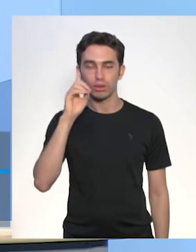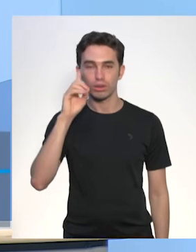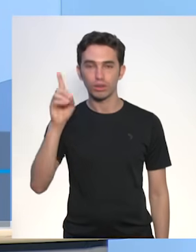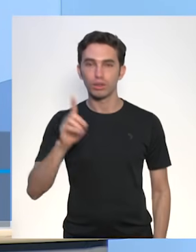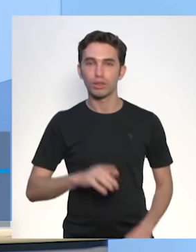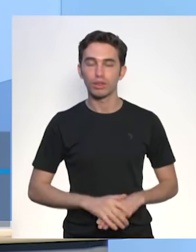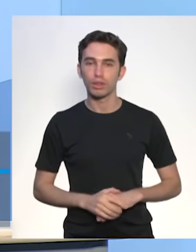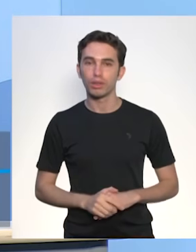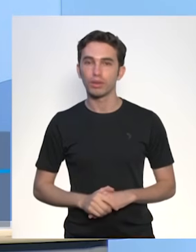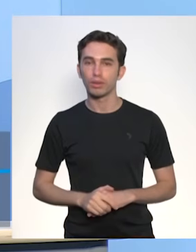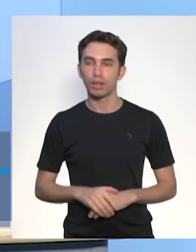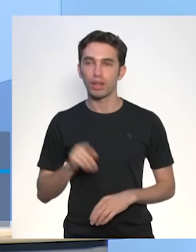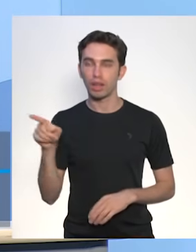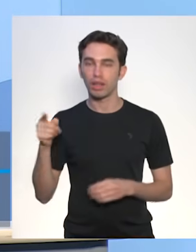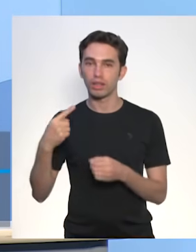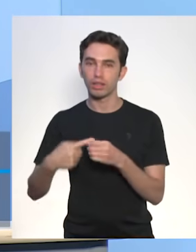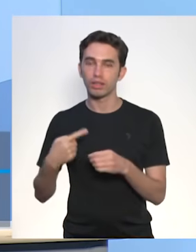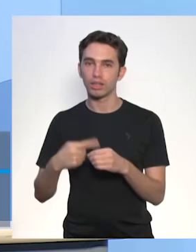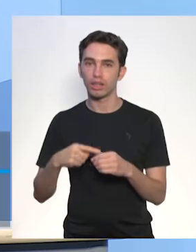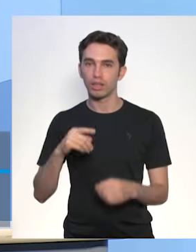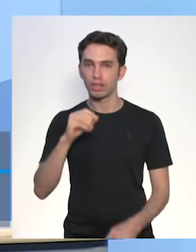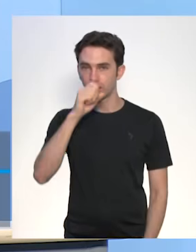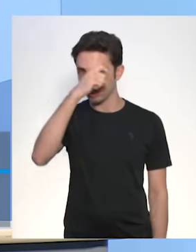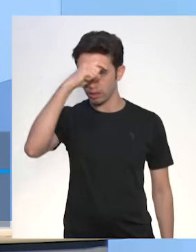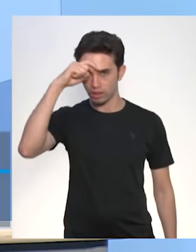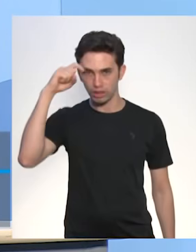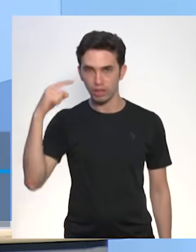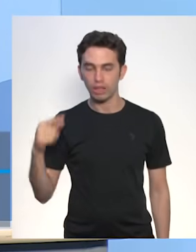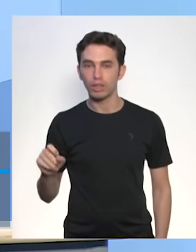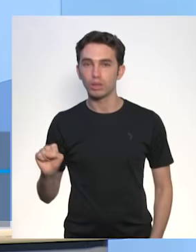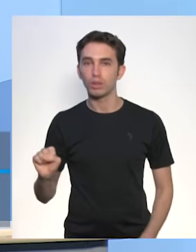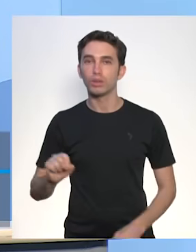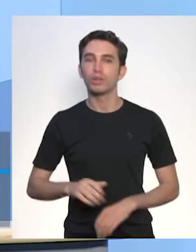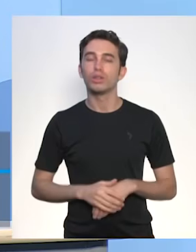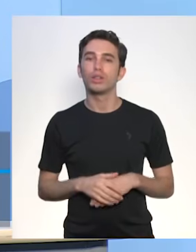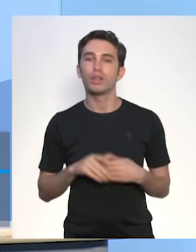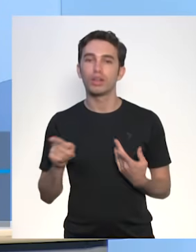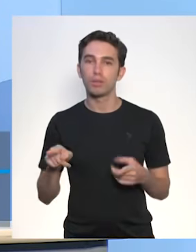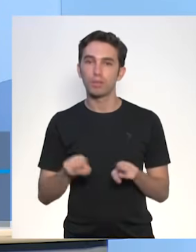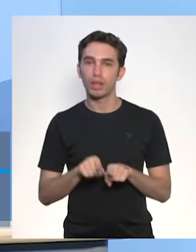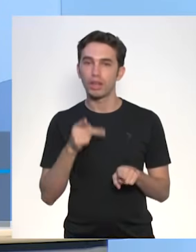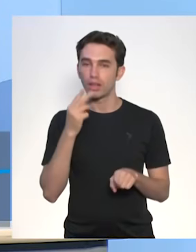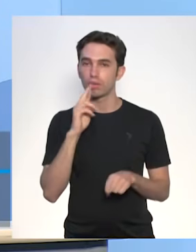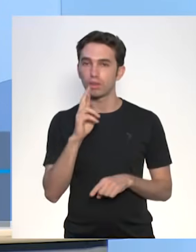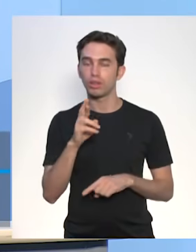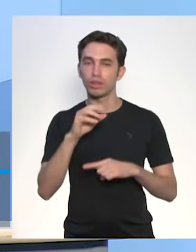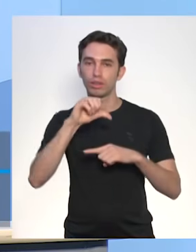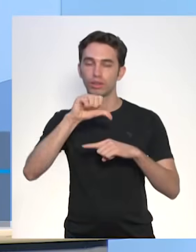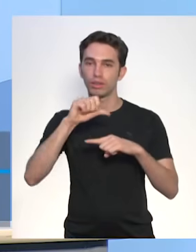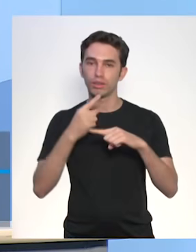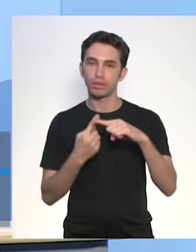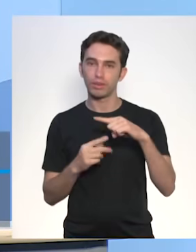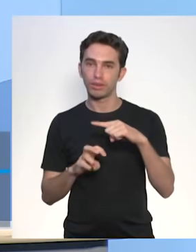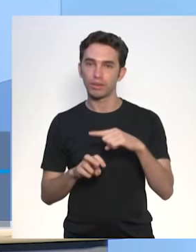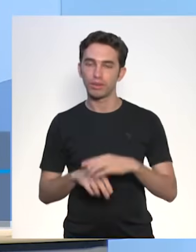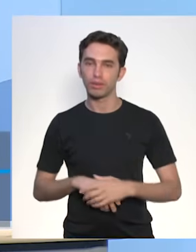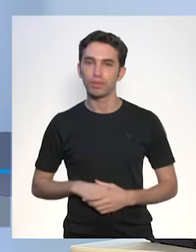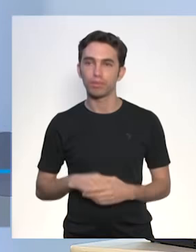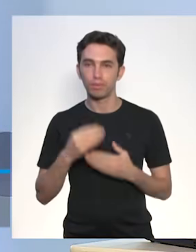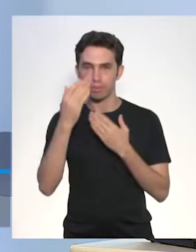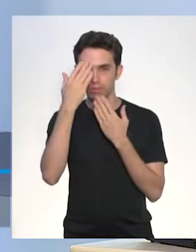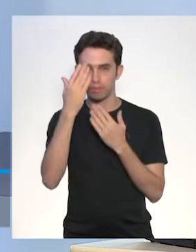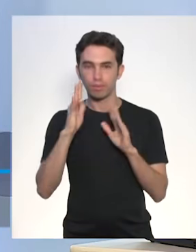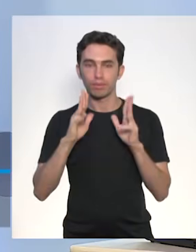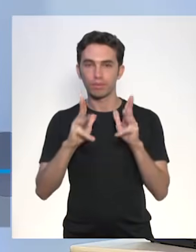Escola Barnabé, lá em Santos, 915 Avos também. Obrigado a todos que participaram, tá aqui com a gente. Muito